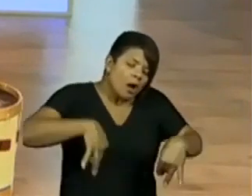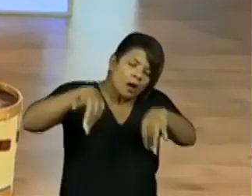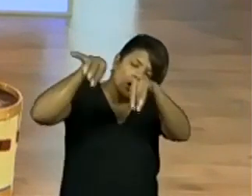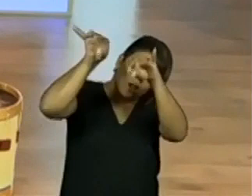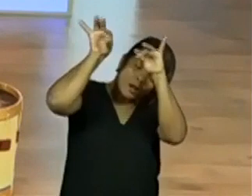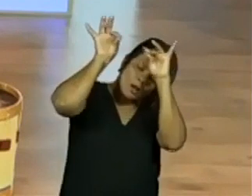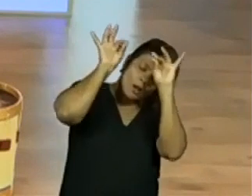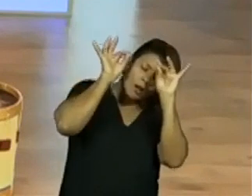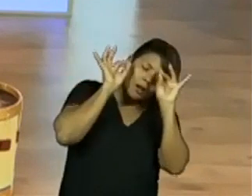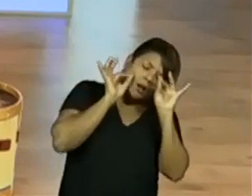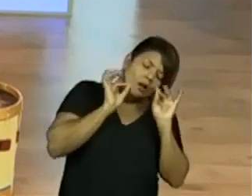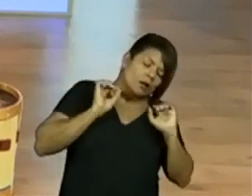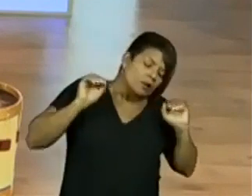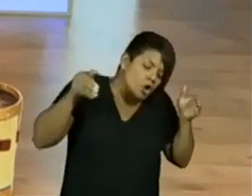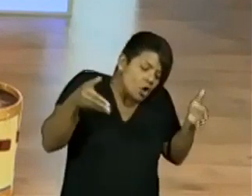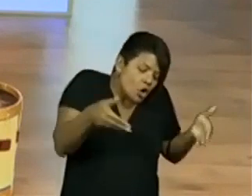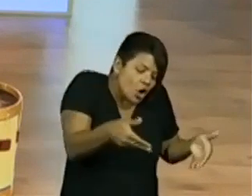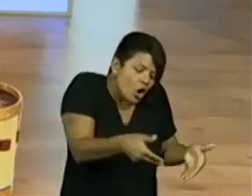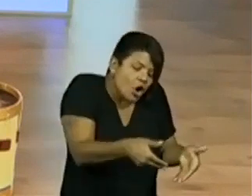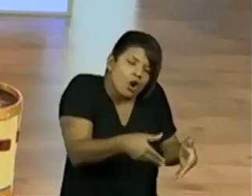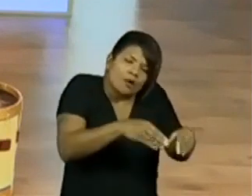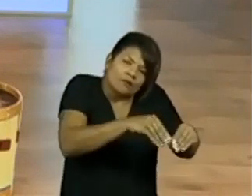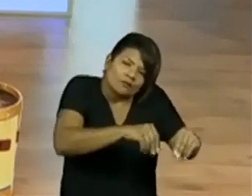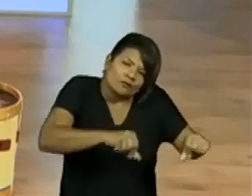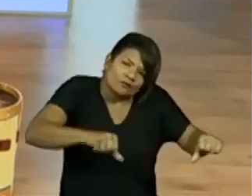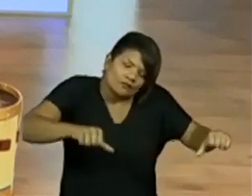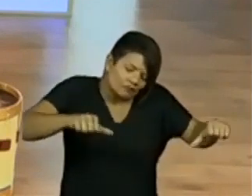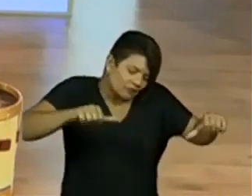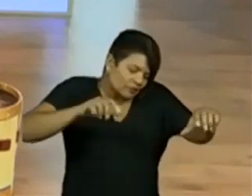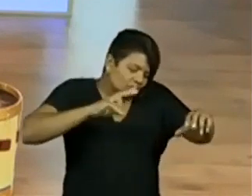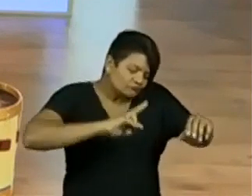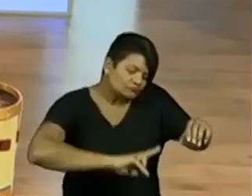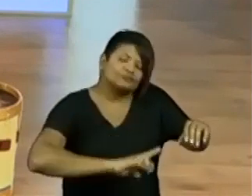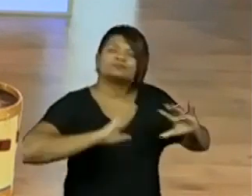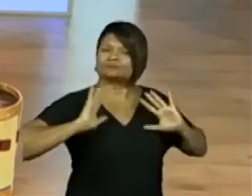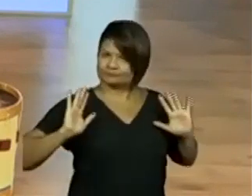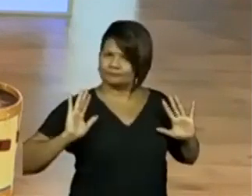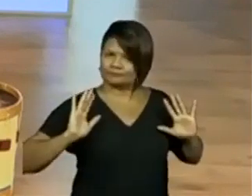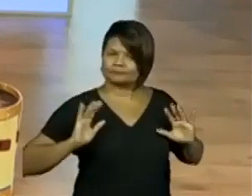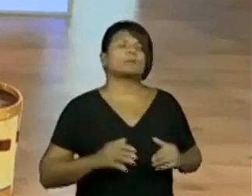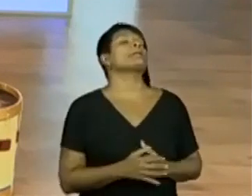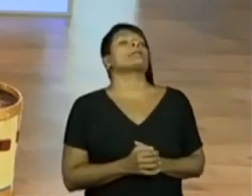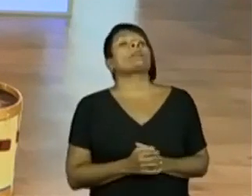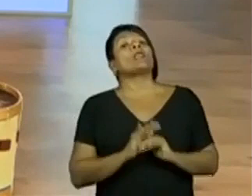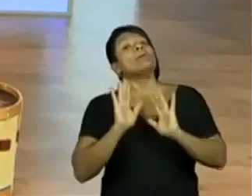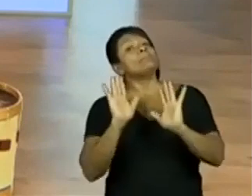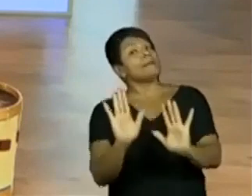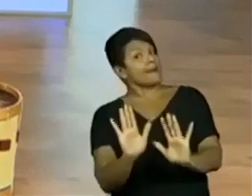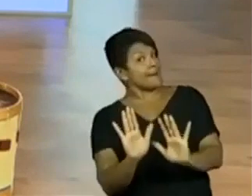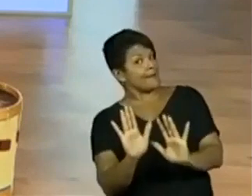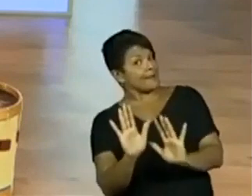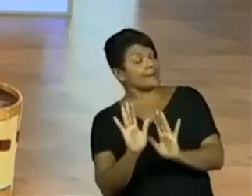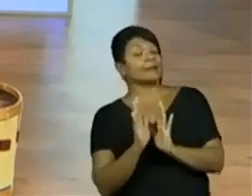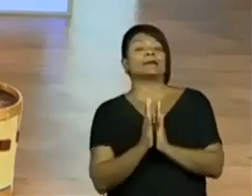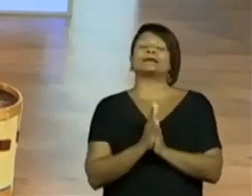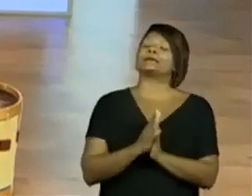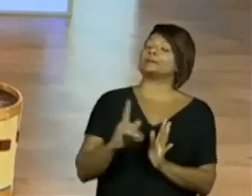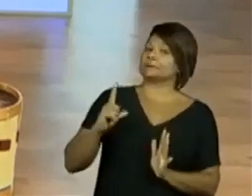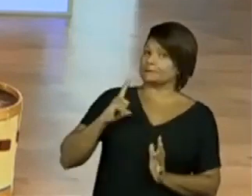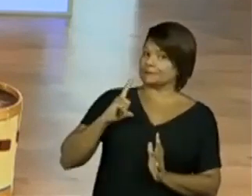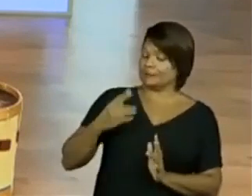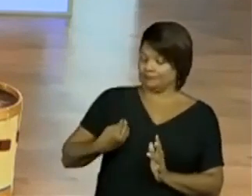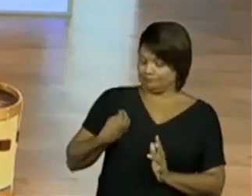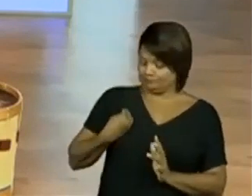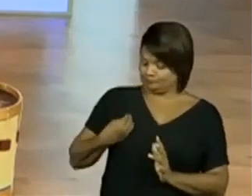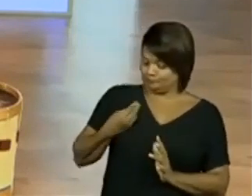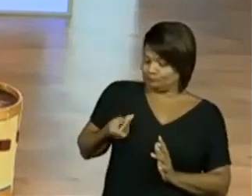nas covas da Mãe Terra. Bom, já que a existência teria certo